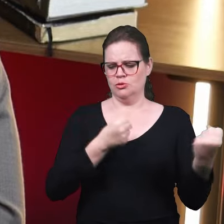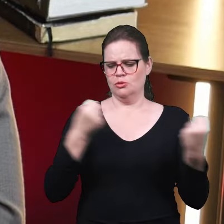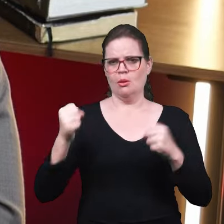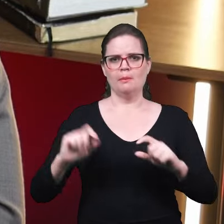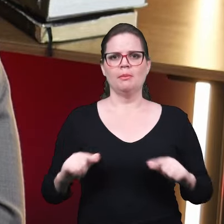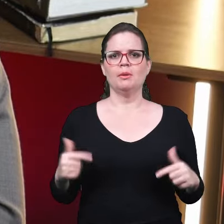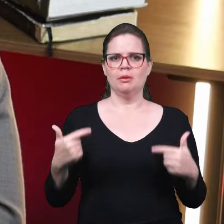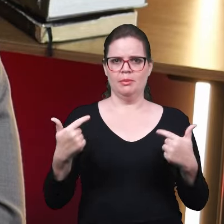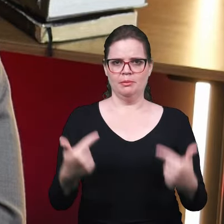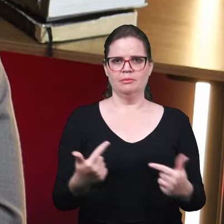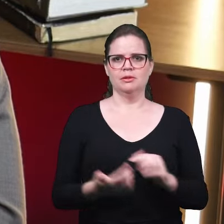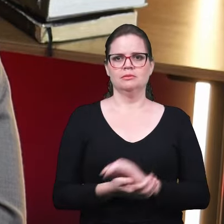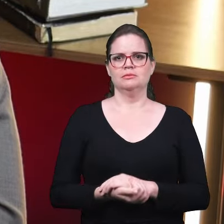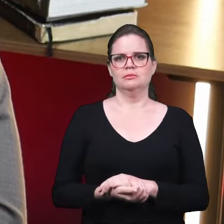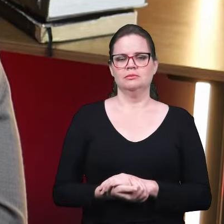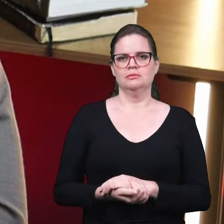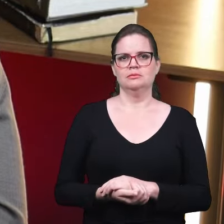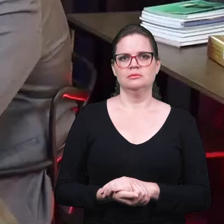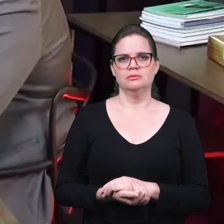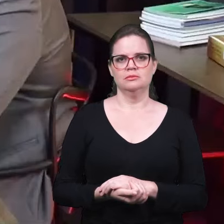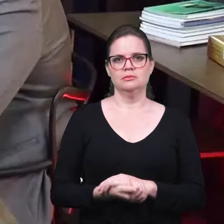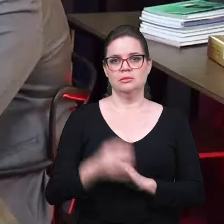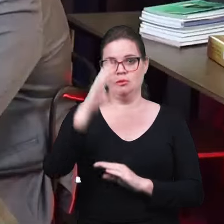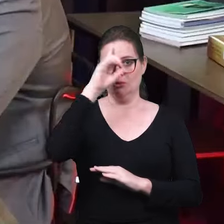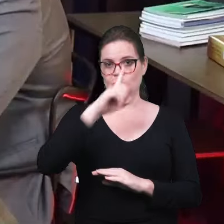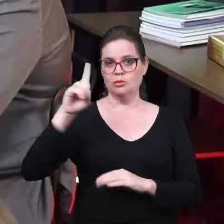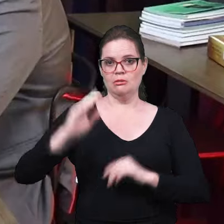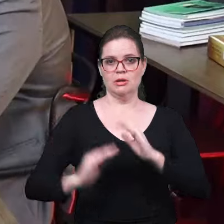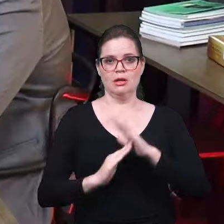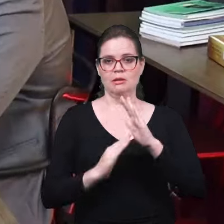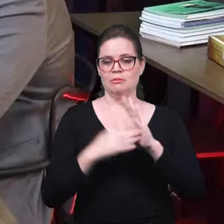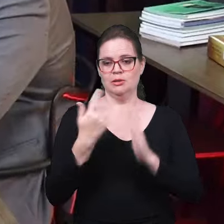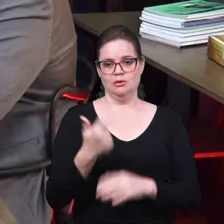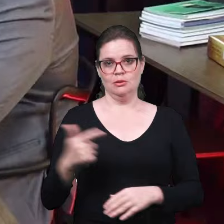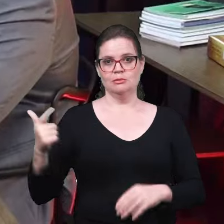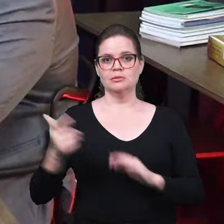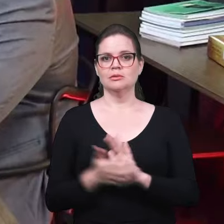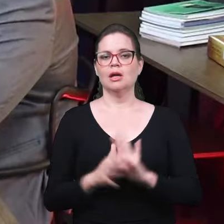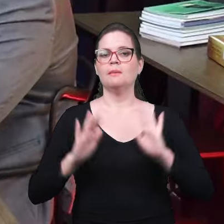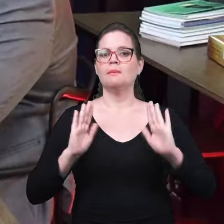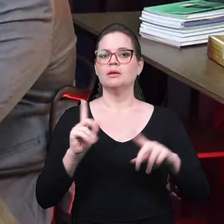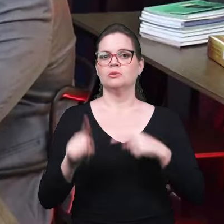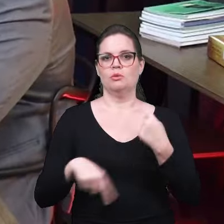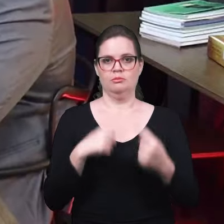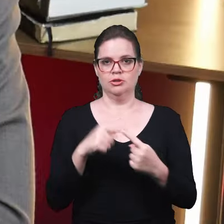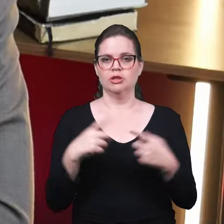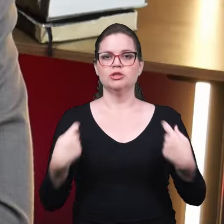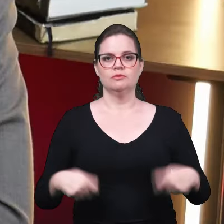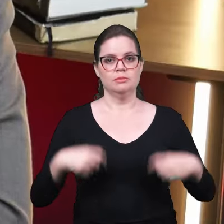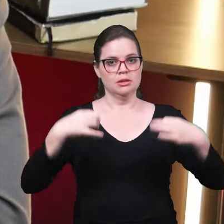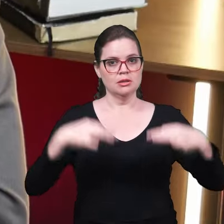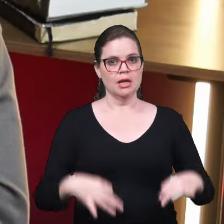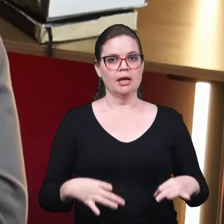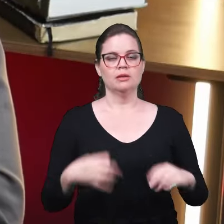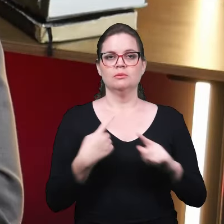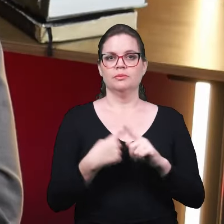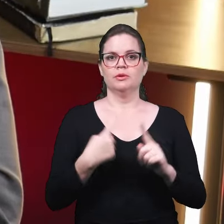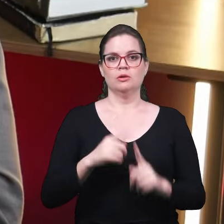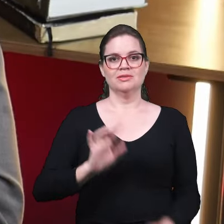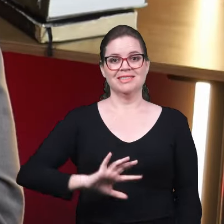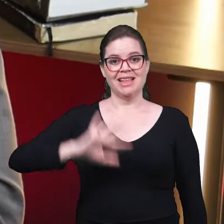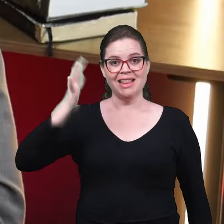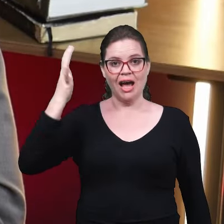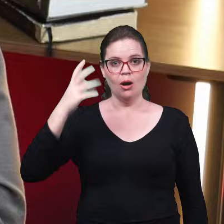do impossível, Deus, não há limites para a operação dele. Mas com um objetivo, né? Os sinais